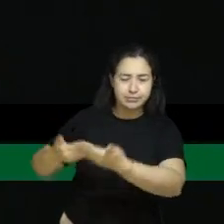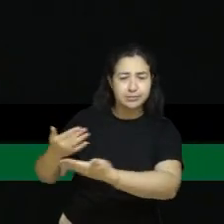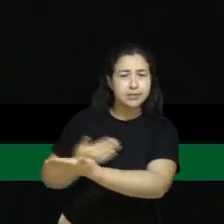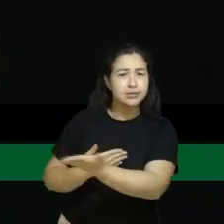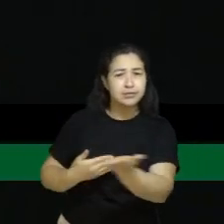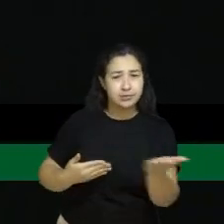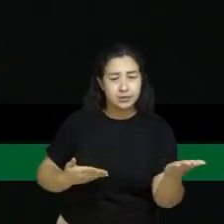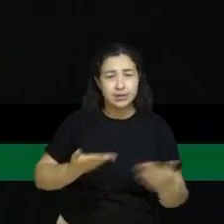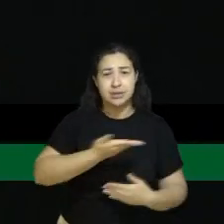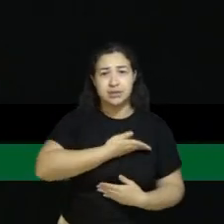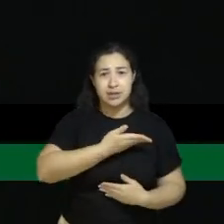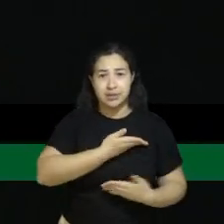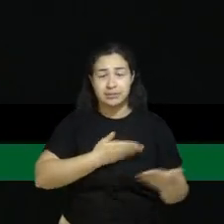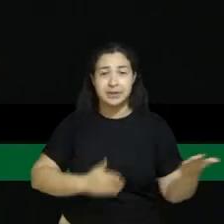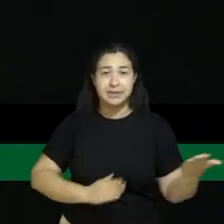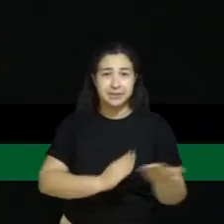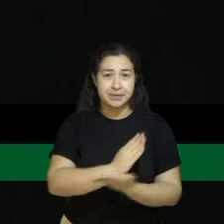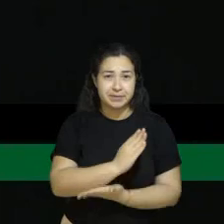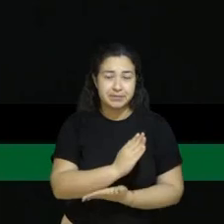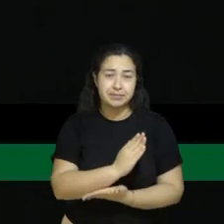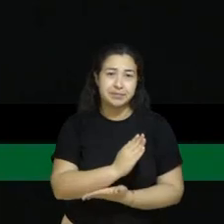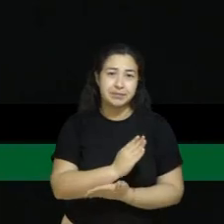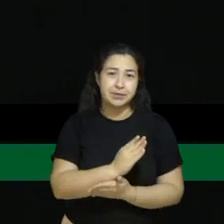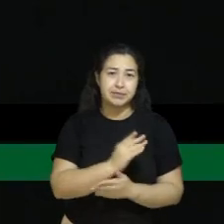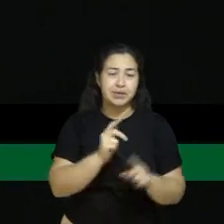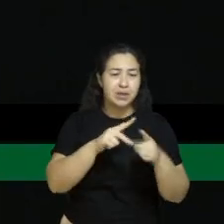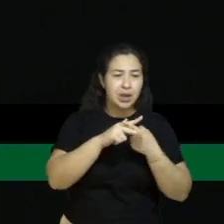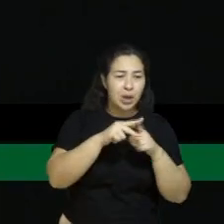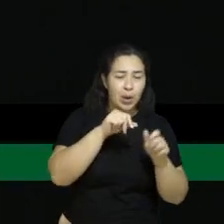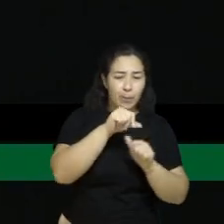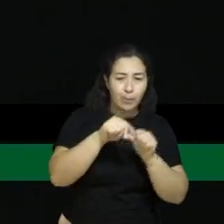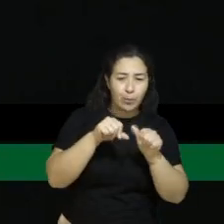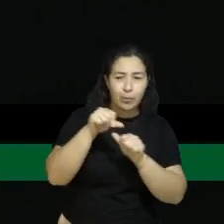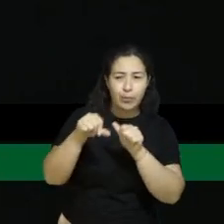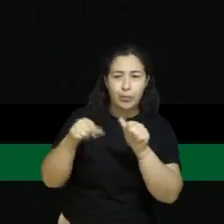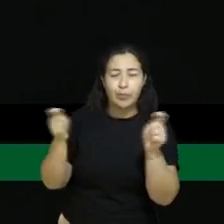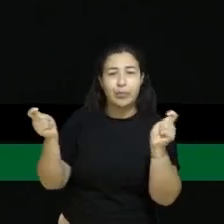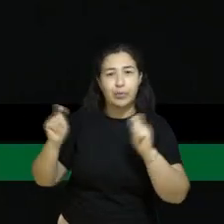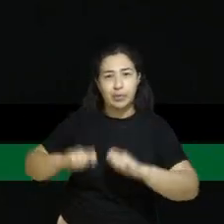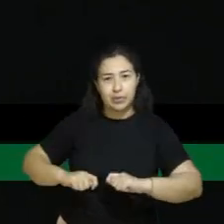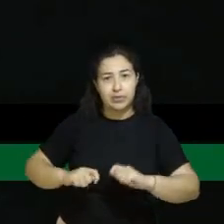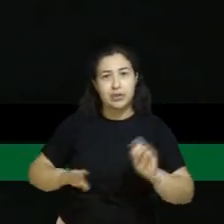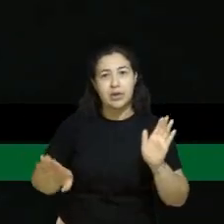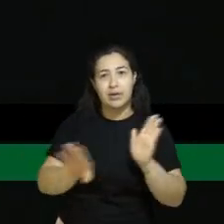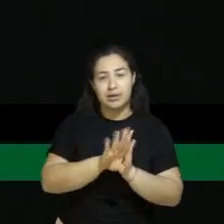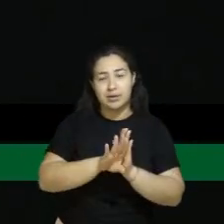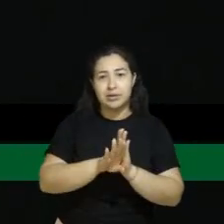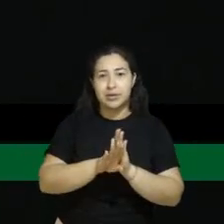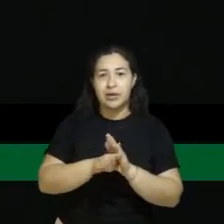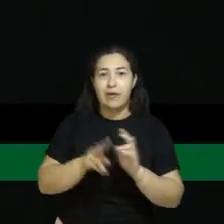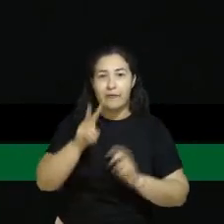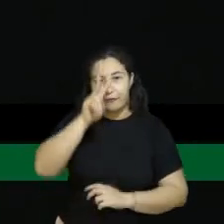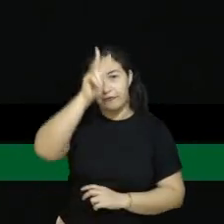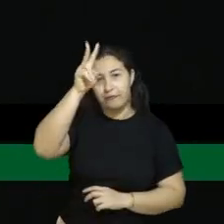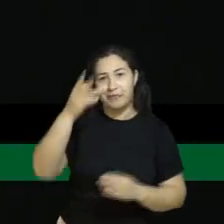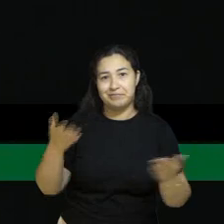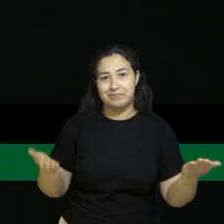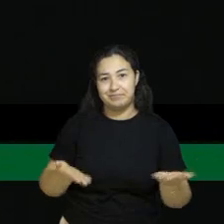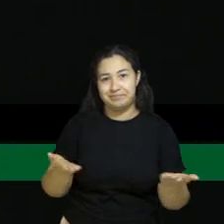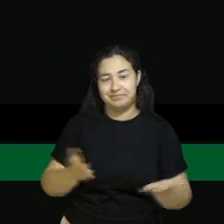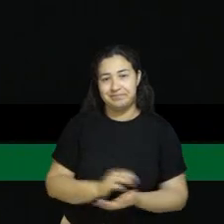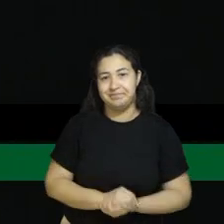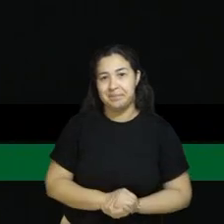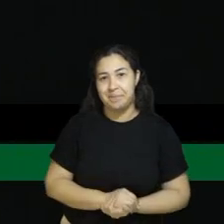dos colegas que o aperfeiçoaram e fizeram com que ele chegasse forte nessa reta final.